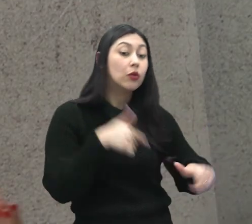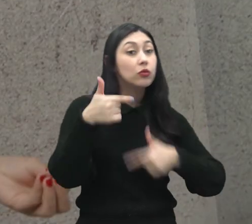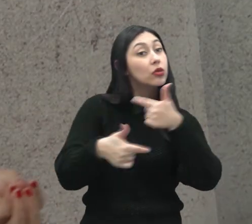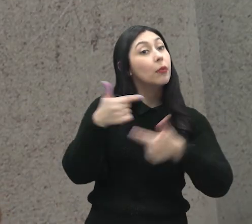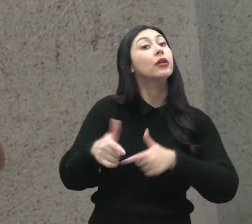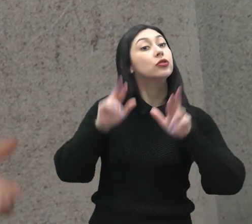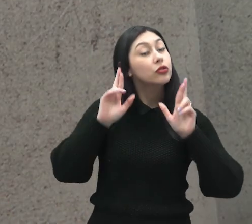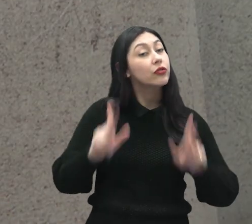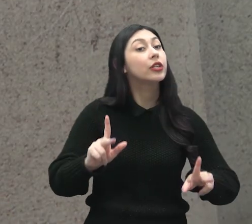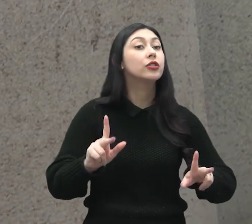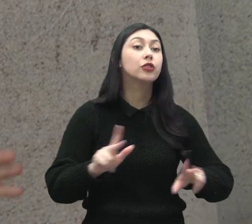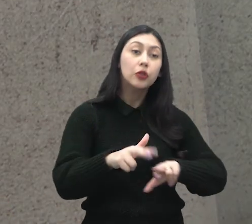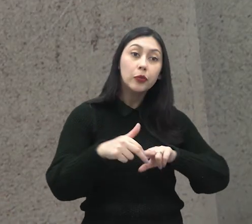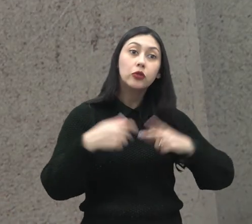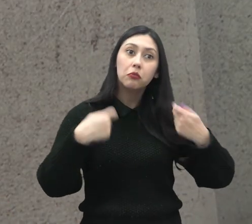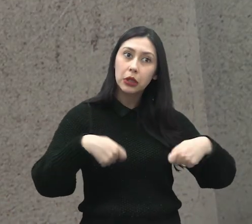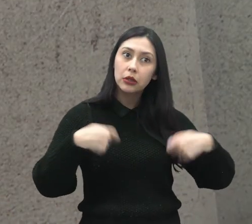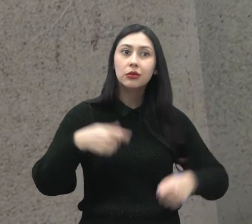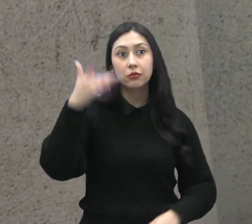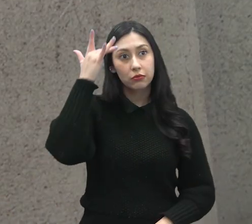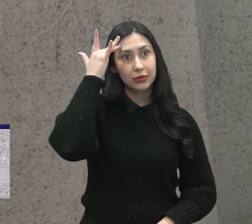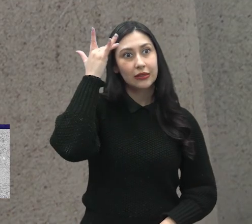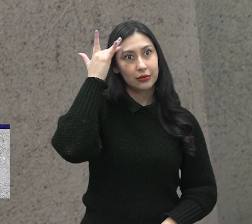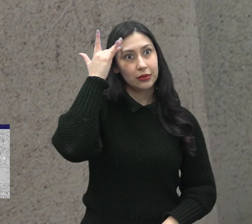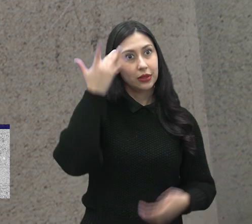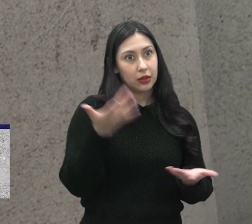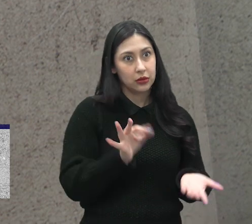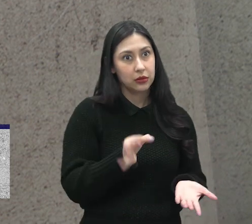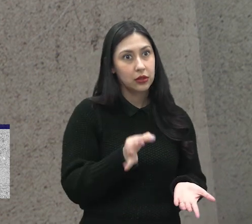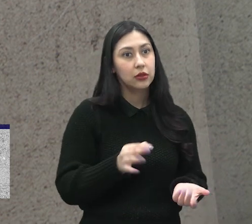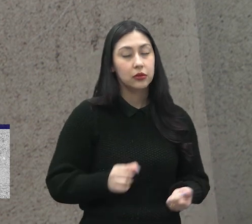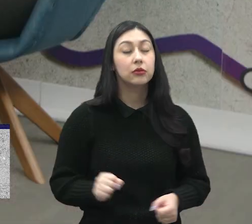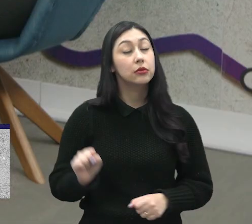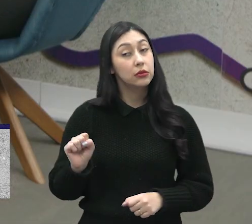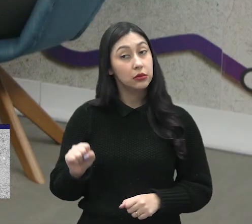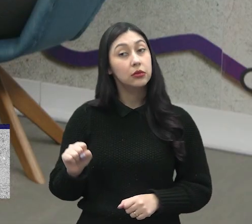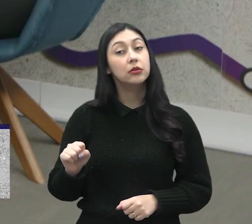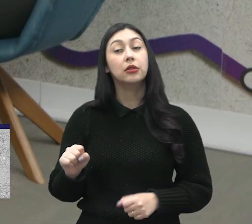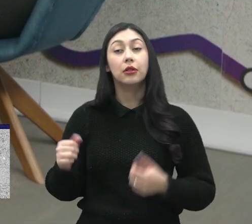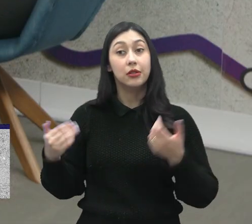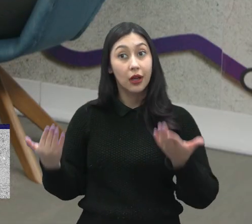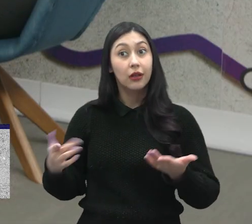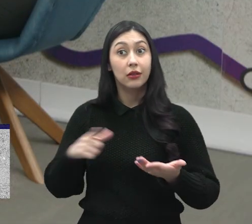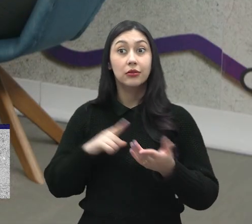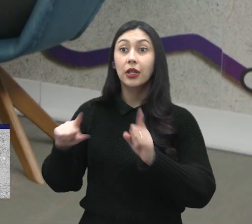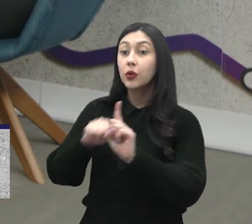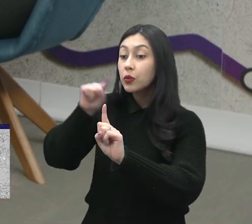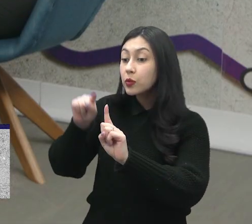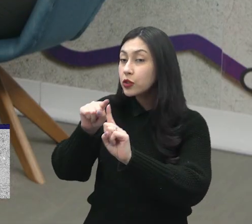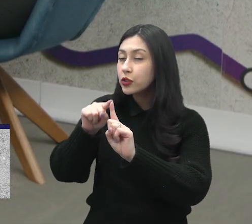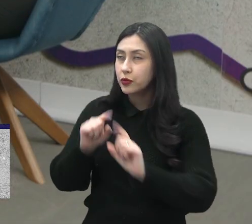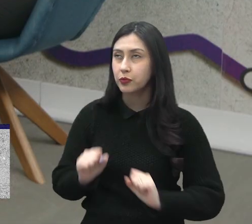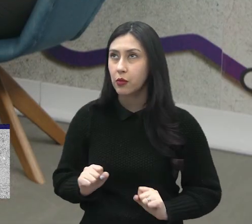aí é preciso também ter discernimento para lidar com essa situação. Exato. E daí eu acho que entra o propósito, né, Dani? Se eu sei,